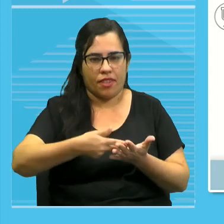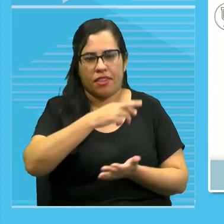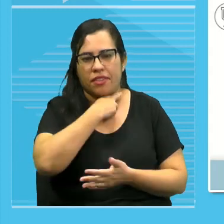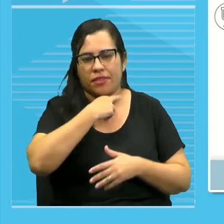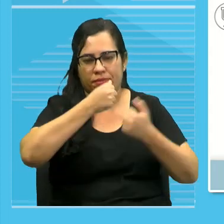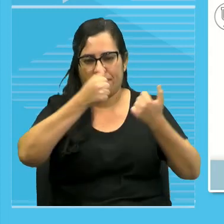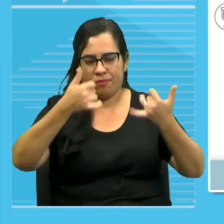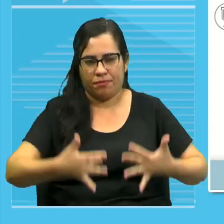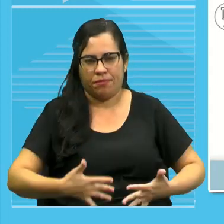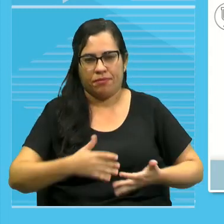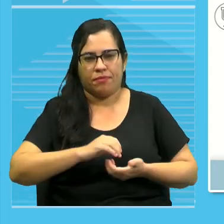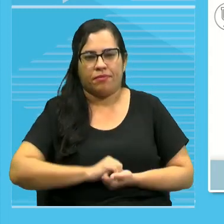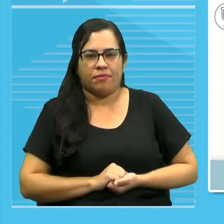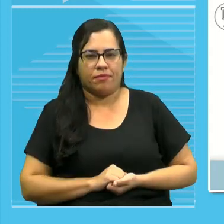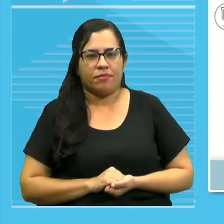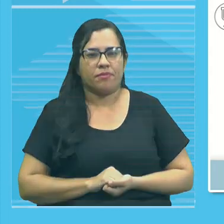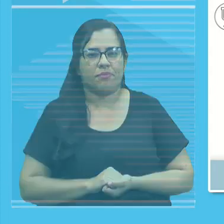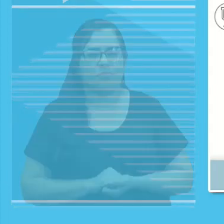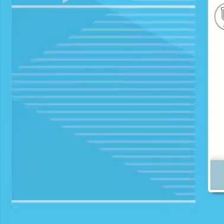volta